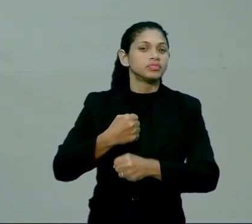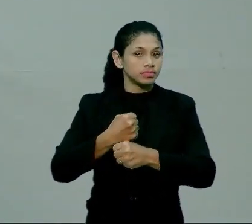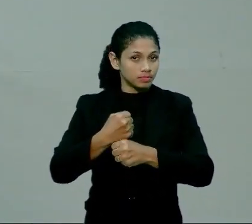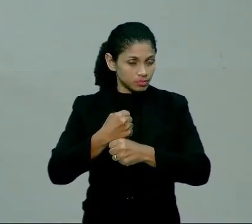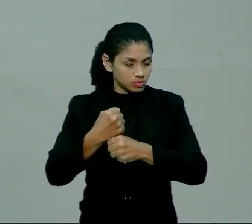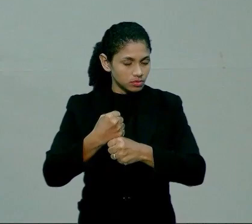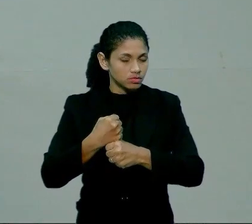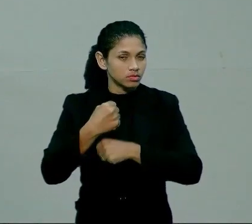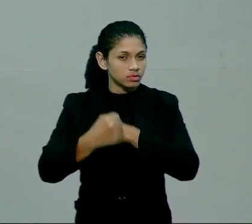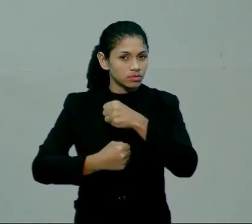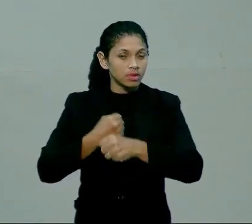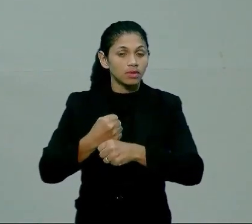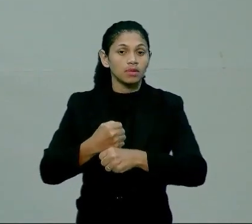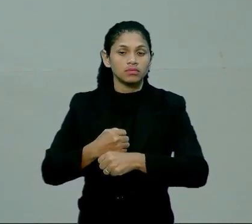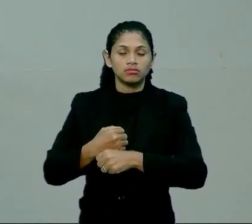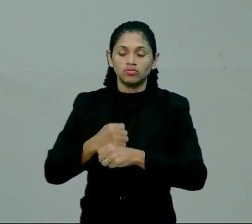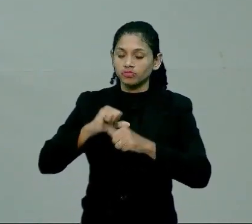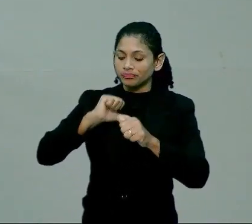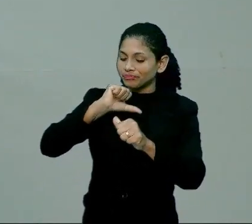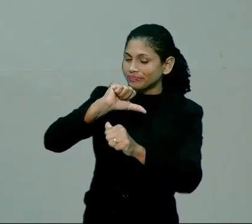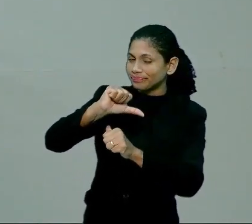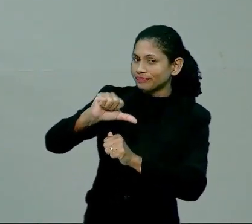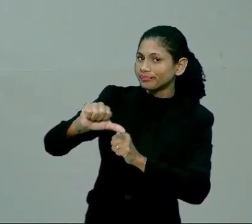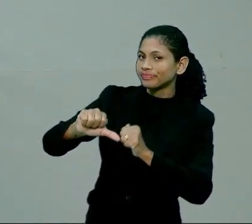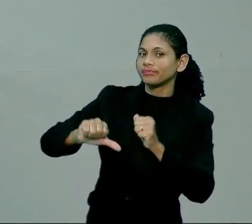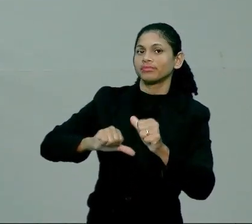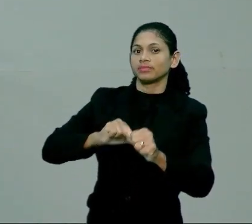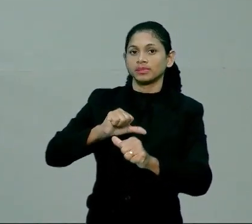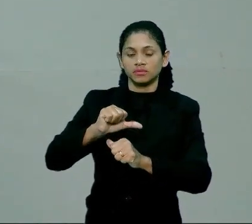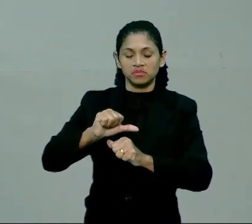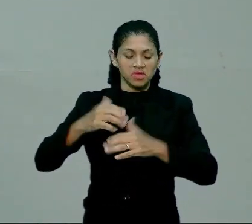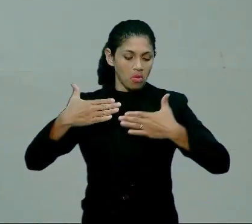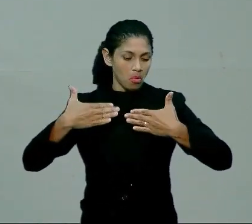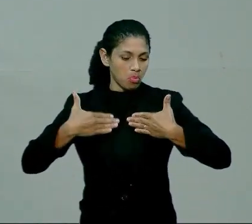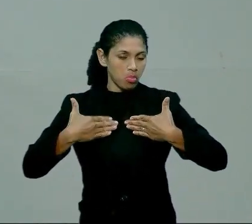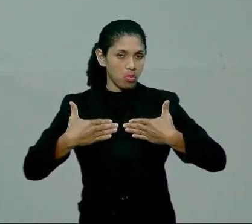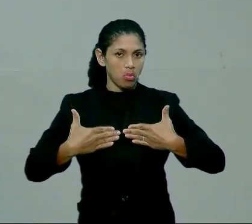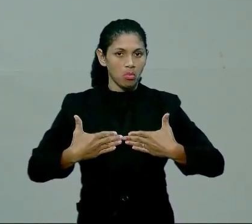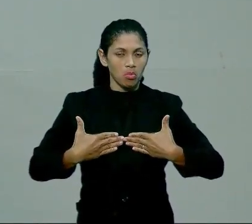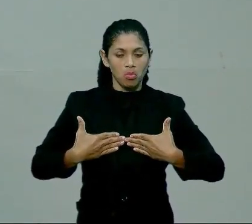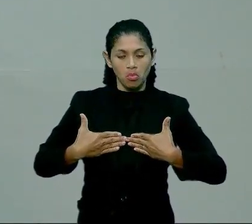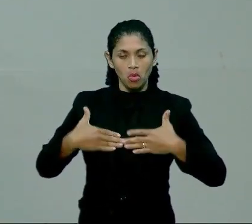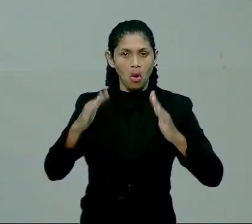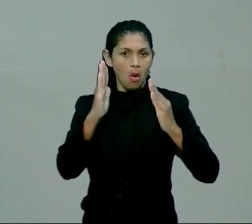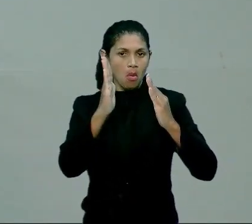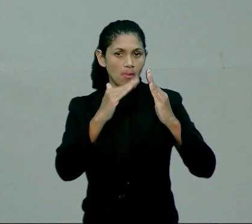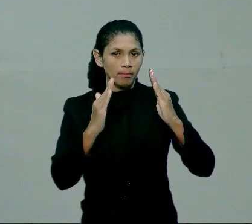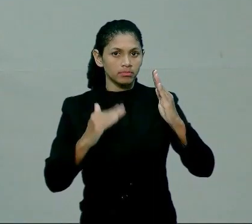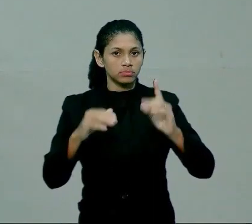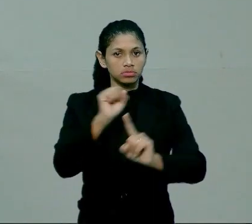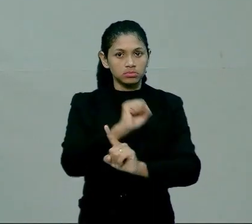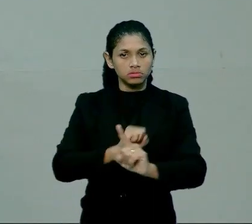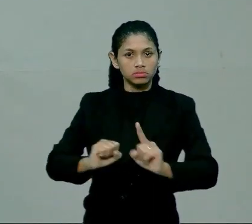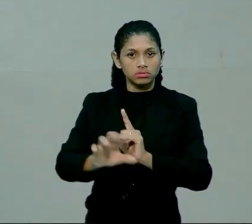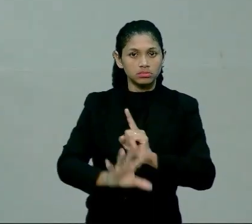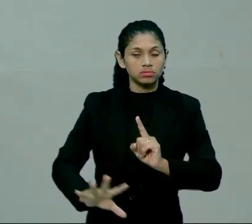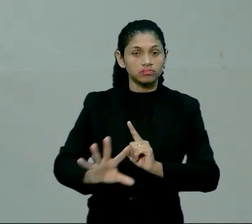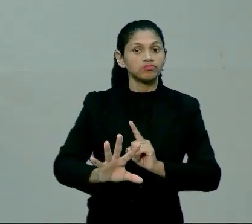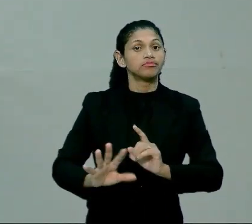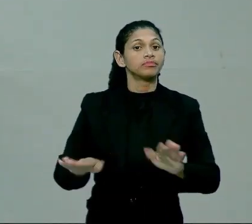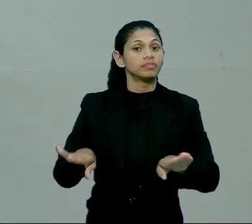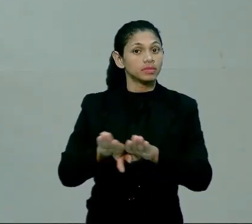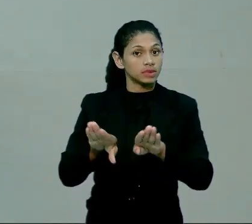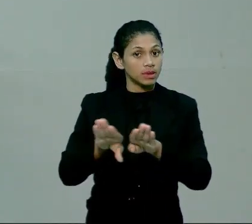foi se alterando. E esse direcionamento, né, do condicionamento estético social, do perfil social, também acaba sendo